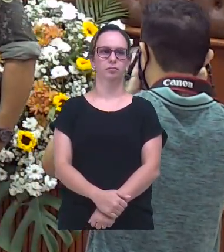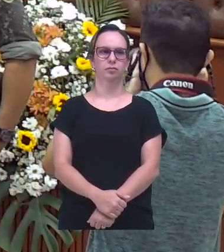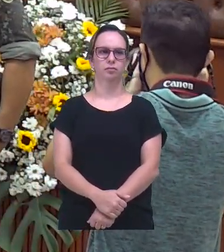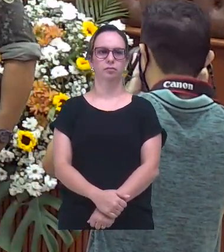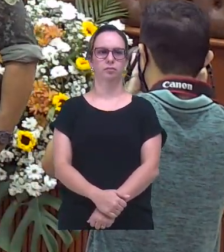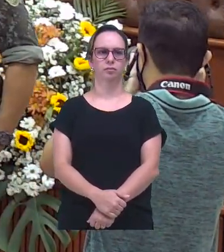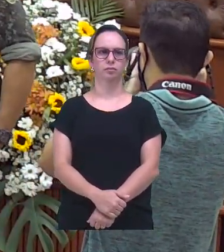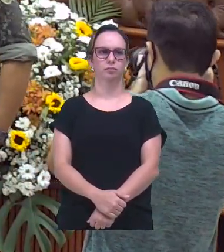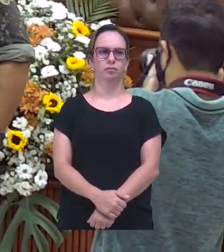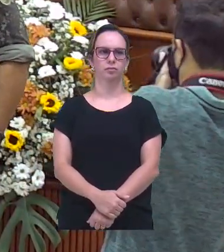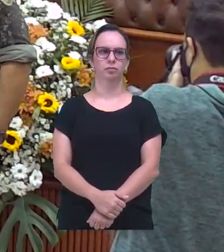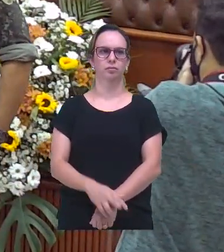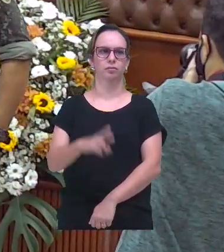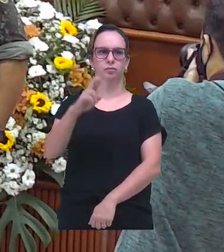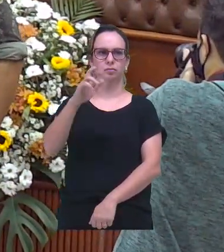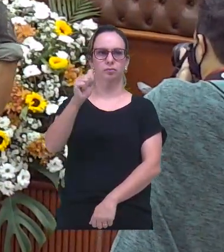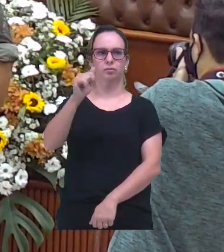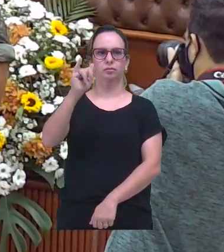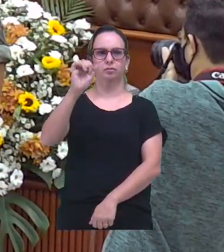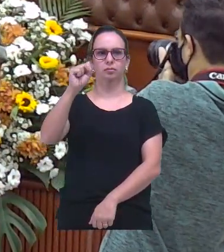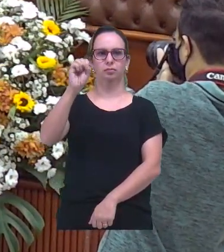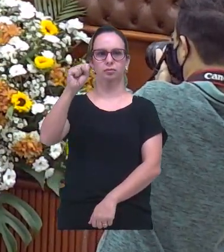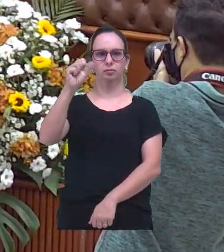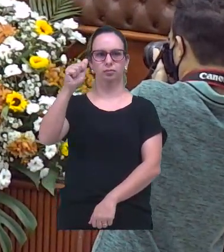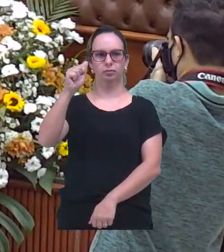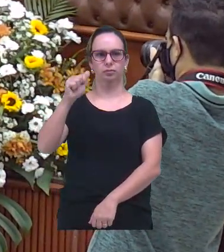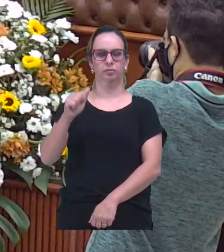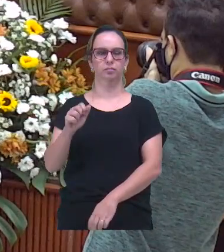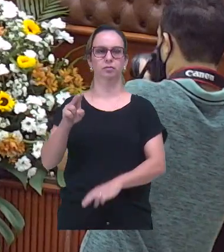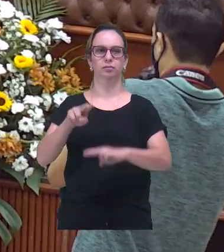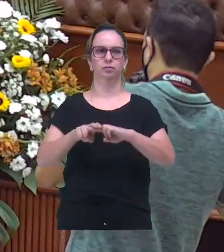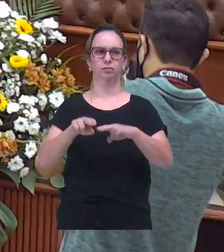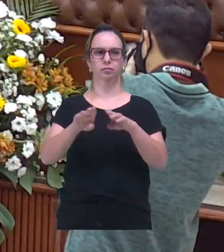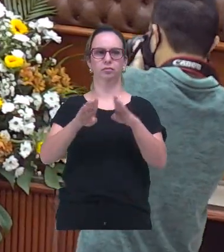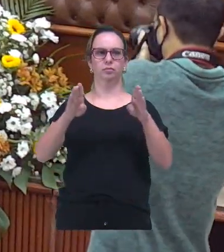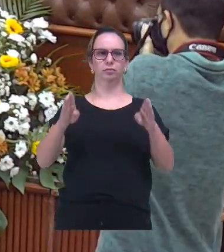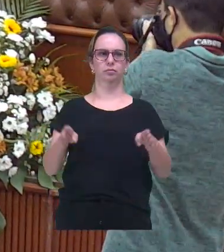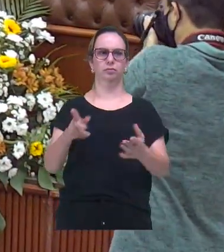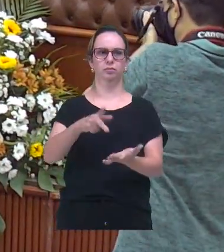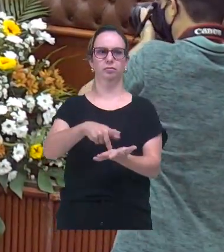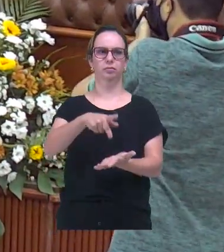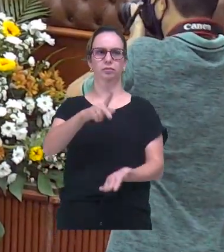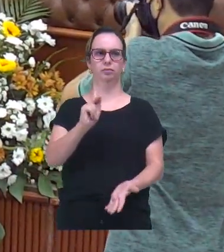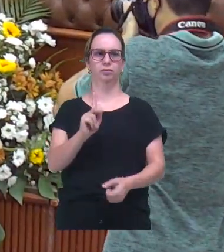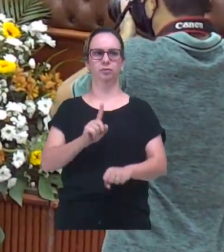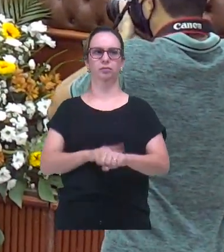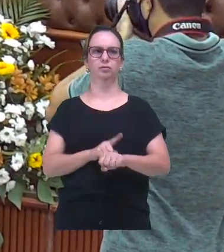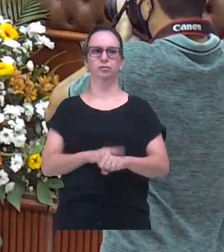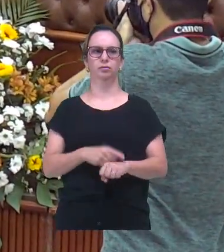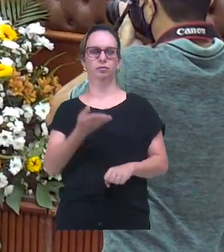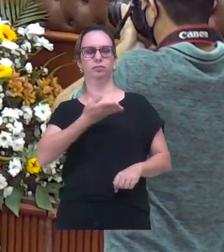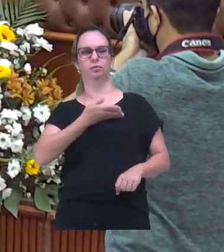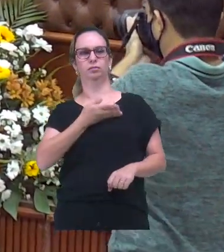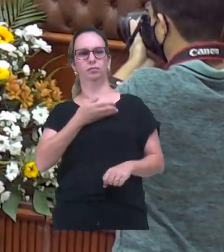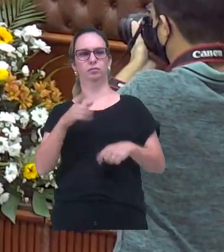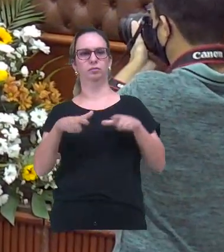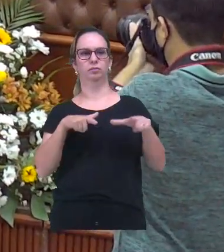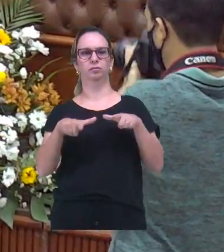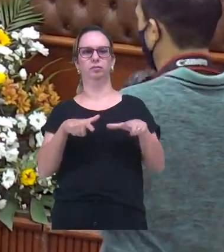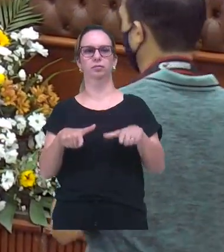Tenente Raíssa, composição da mesa, também participando desse momento, com o seu colega de trabalho.